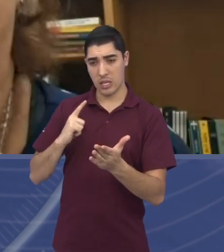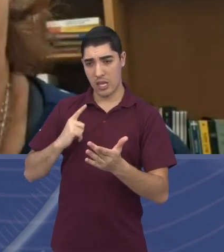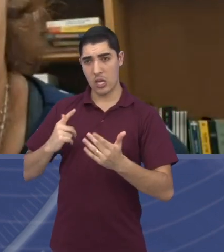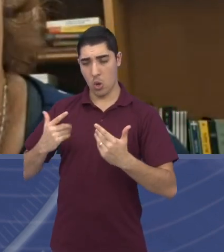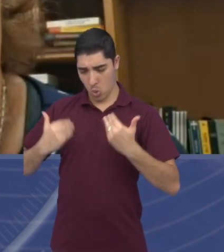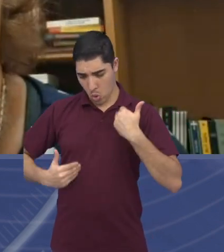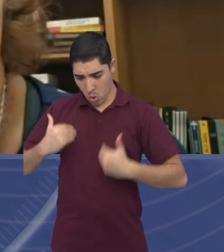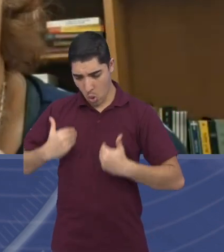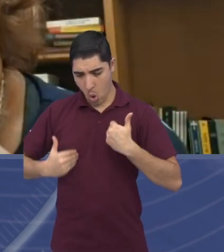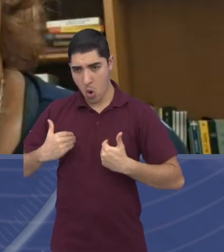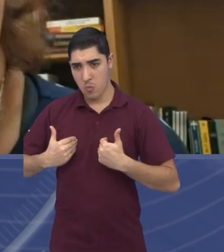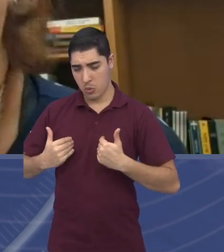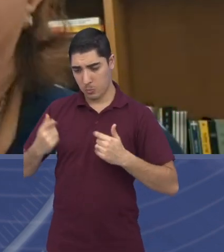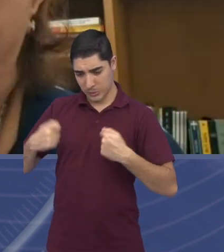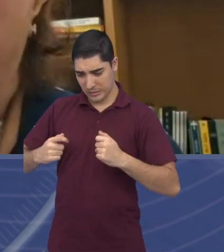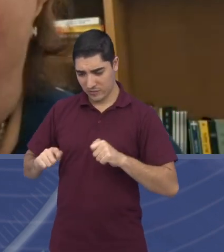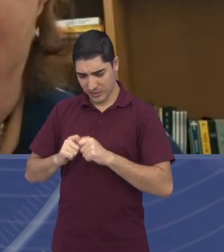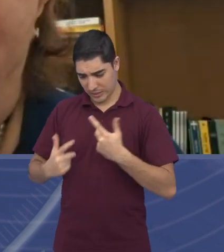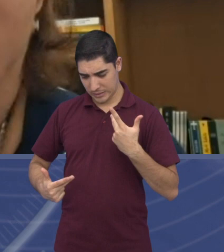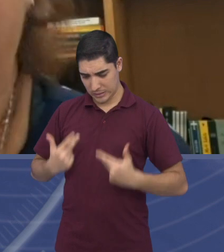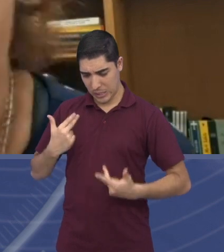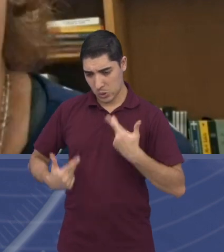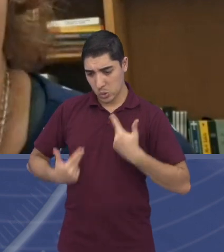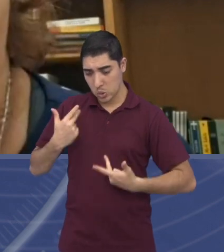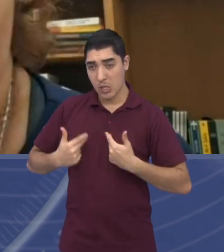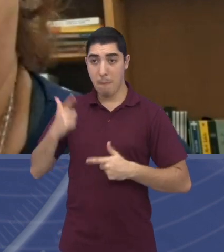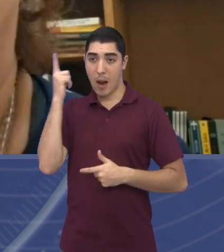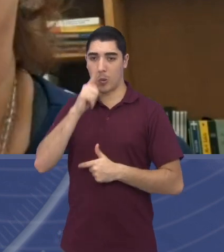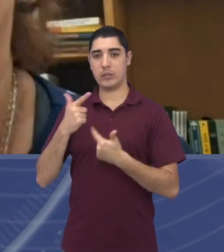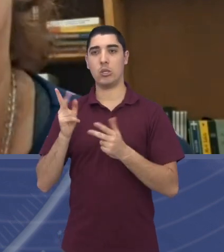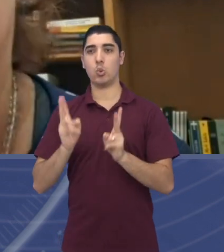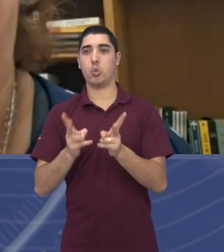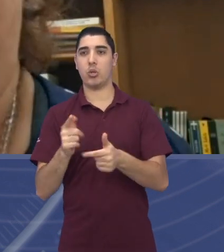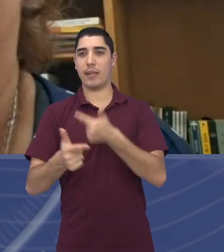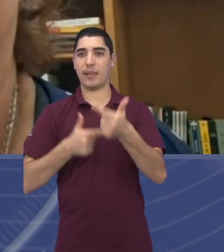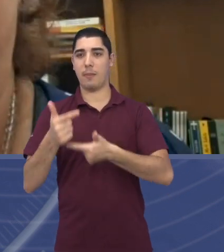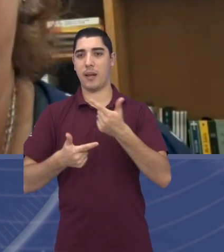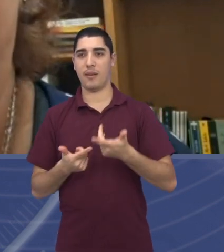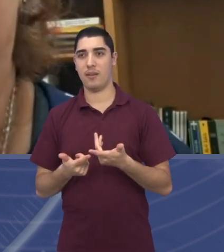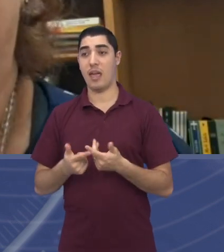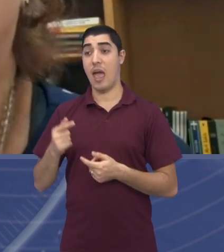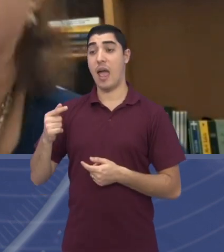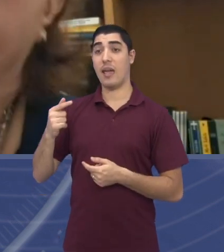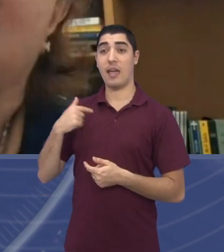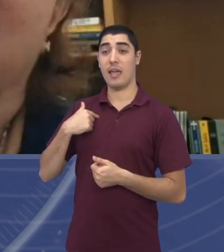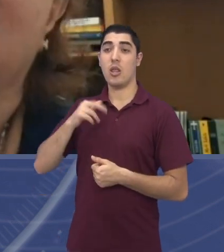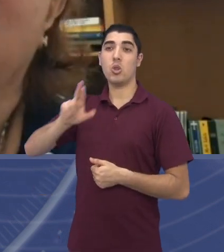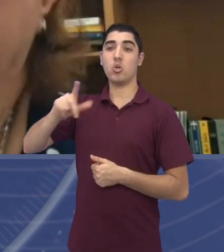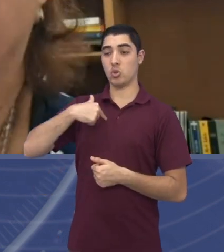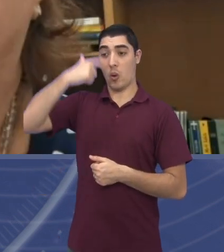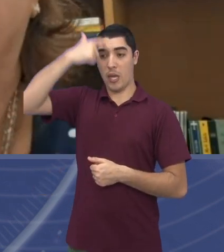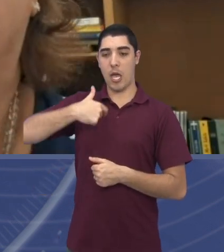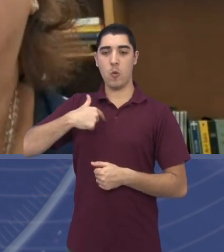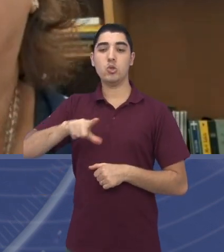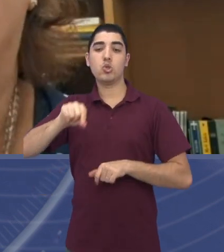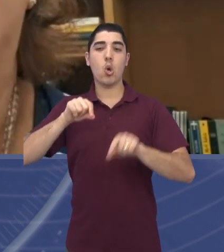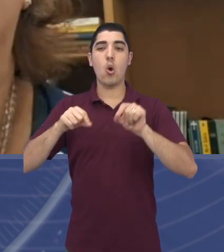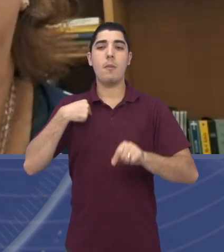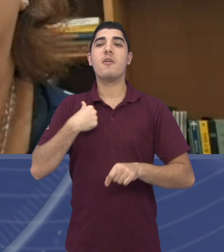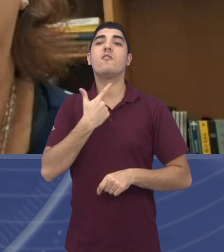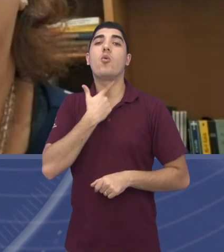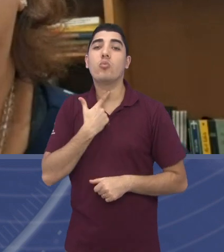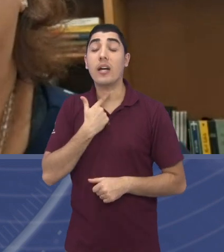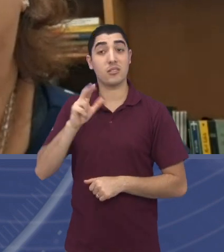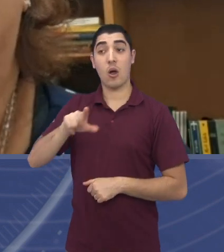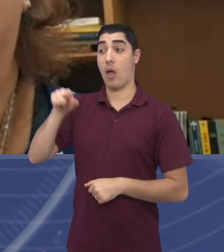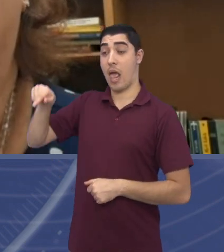corpos manipulados e destinados ao mercado. É alguém que decide como o seu corpo tem que ser, não é você. Você não